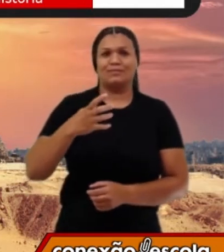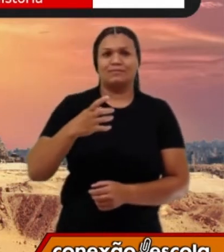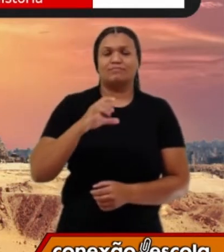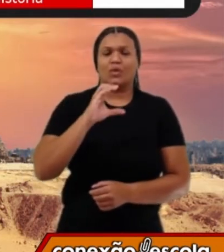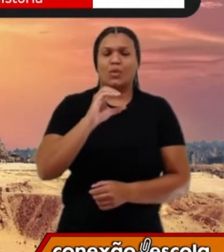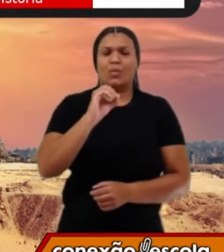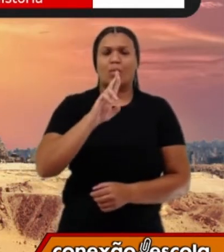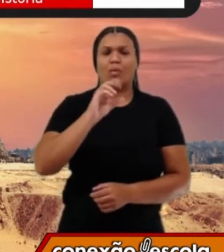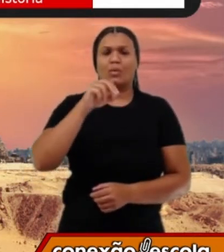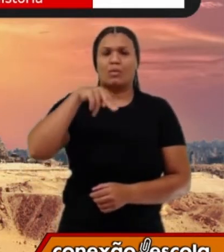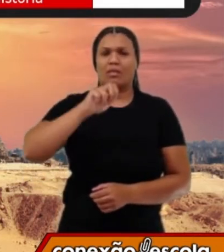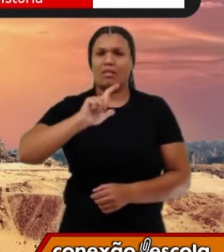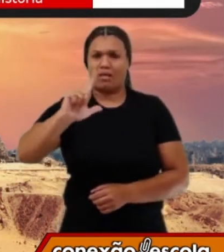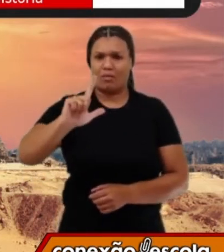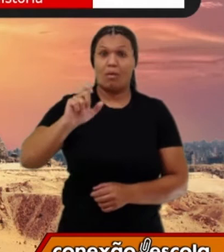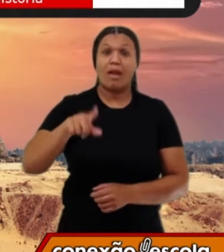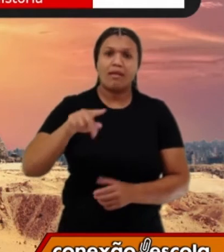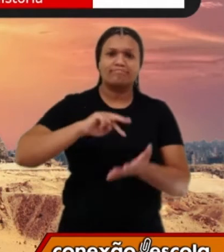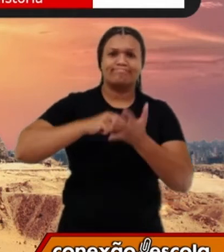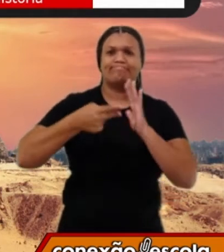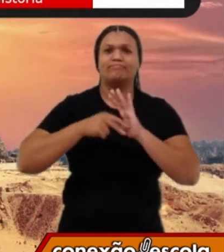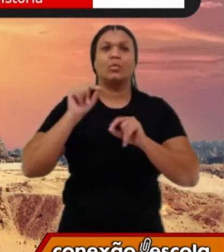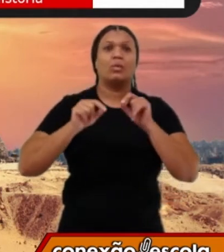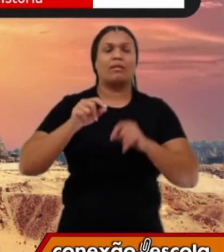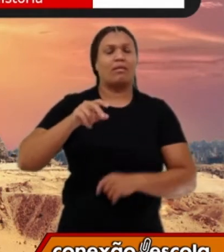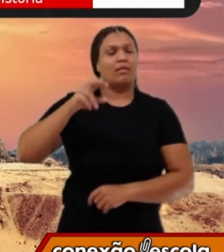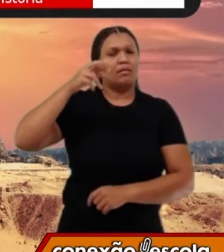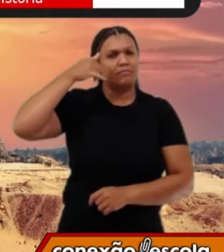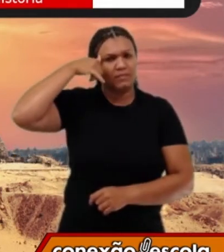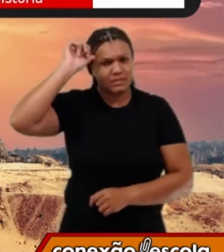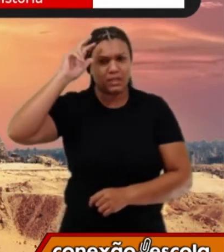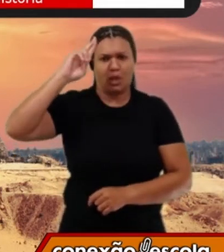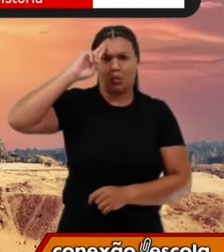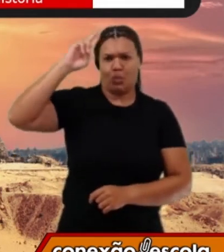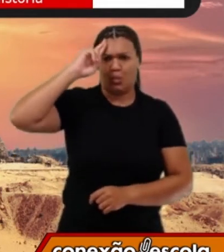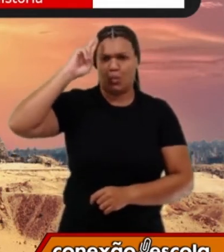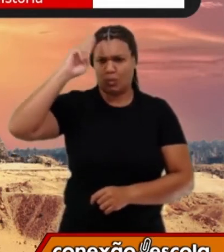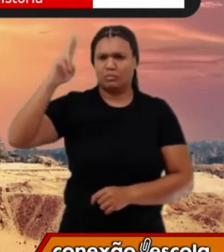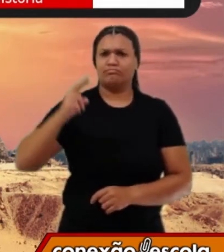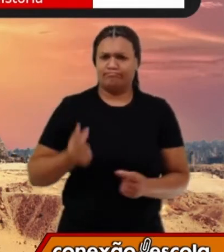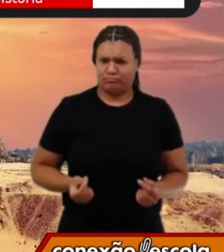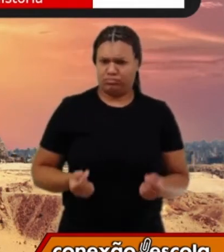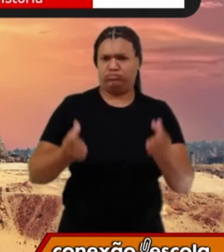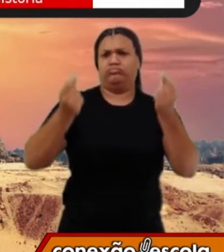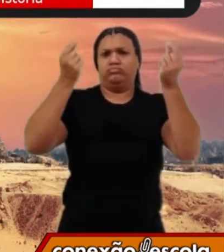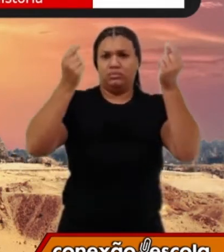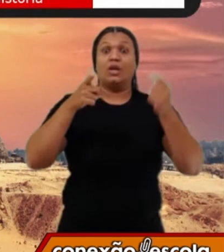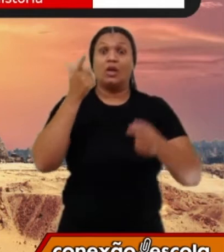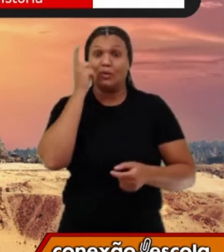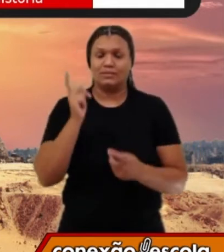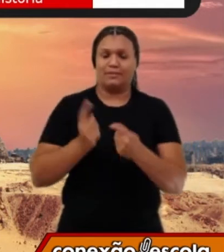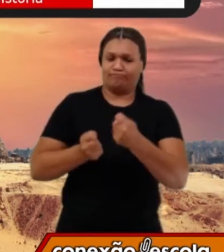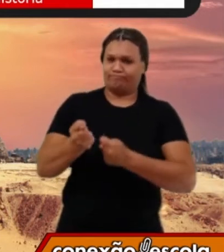foi sendo usado por esses grandes produtores que existiam, e esses produtores, eles conseguiam controlar o que é